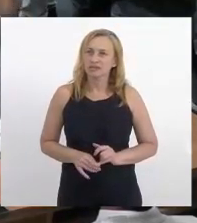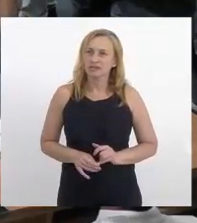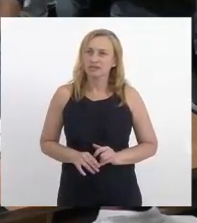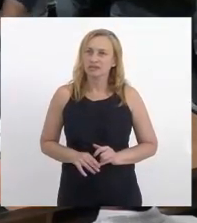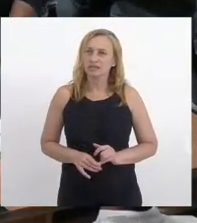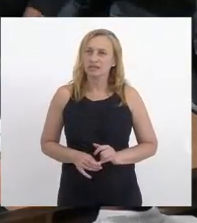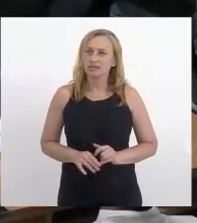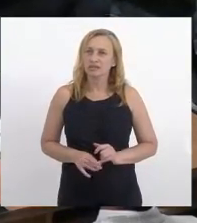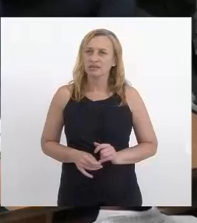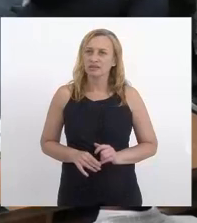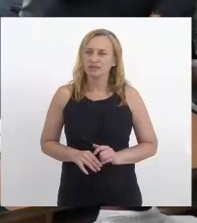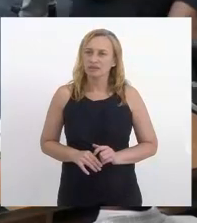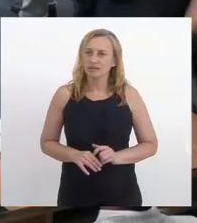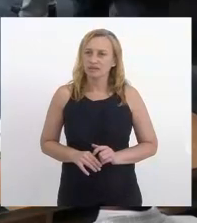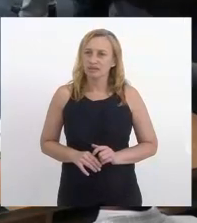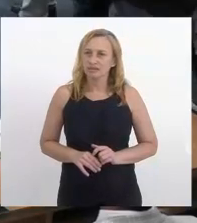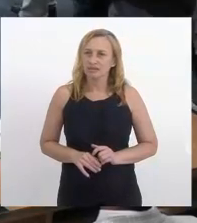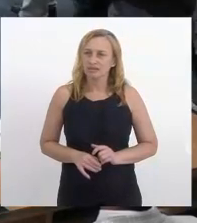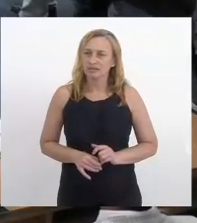Luzia está chegando, tá, Luiz?